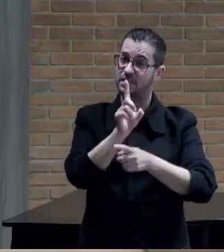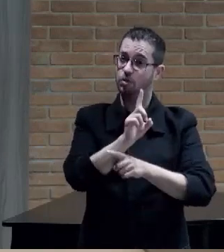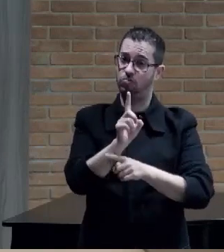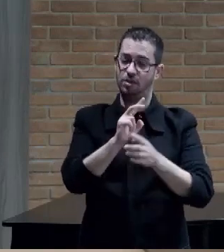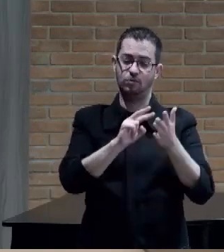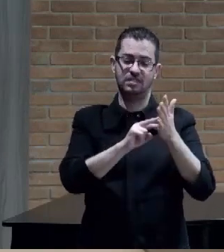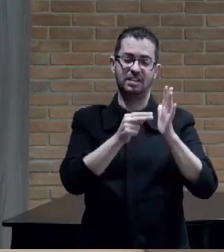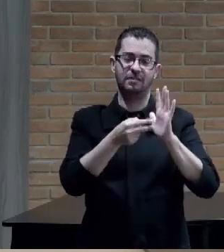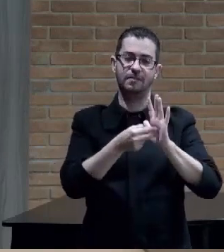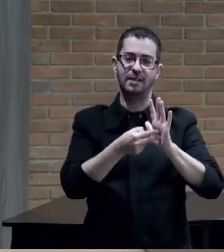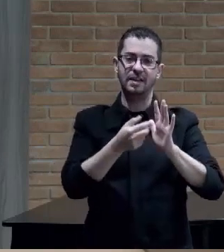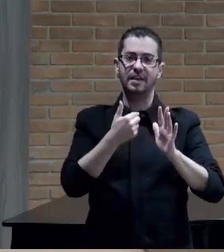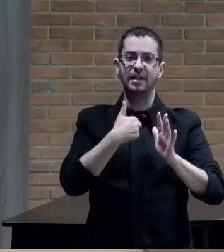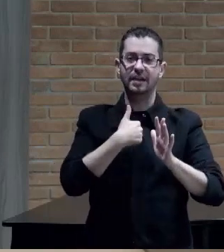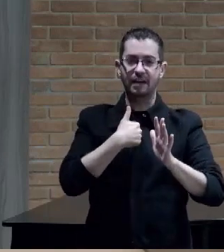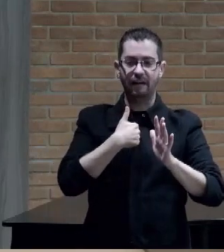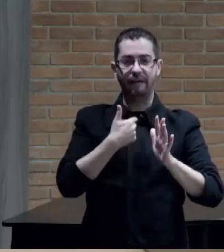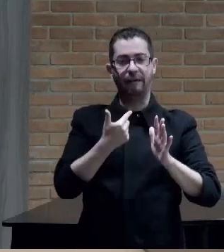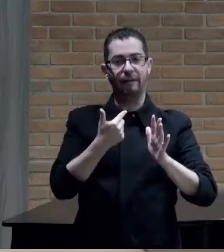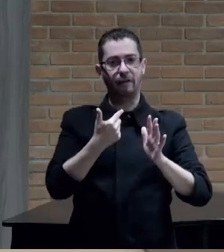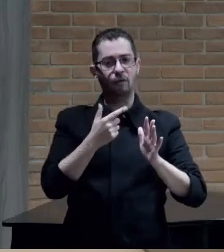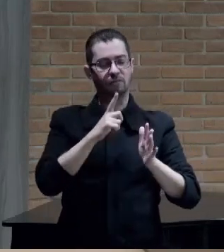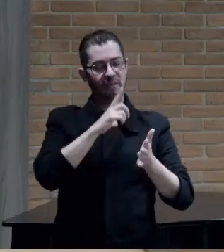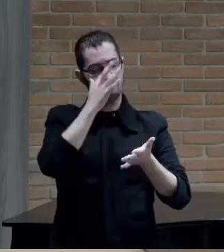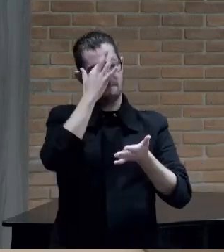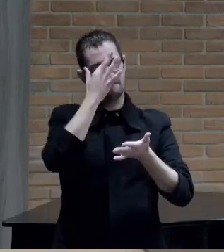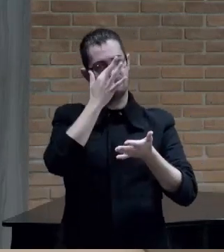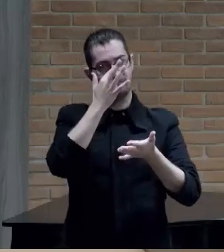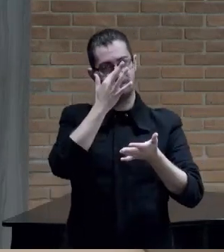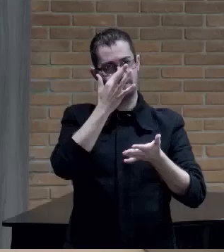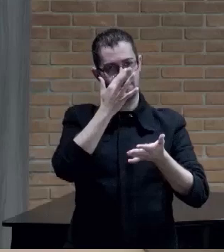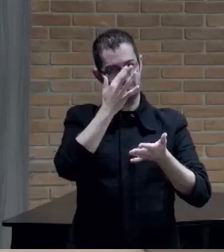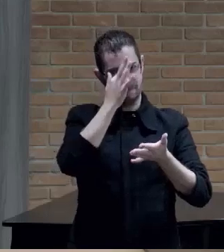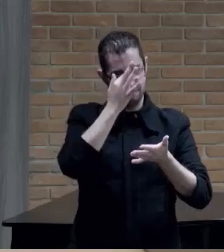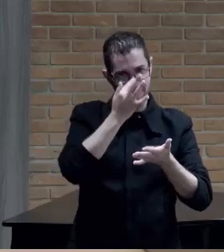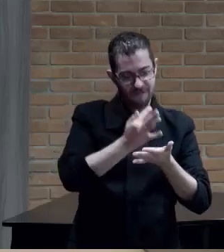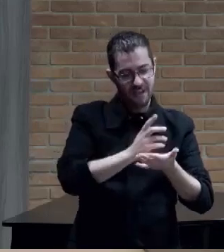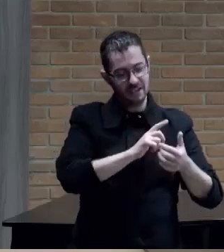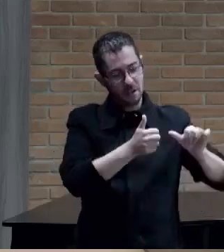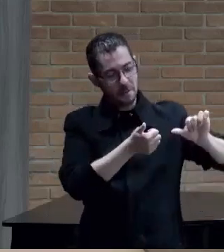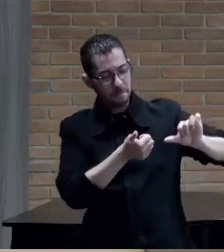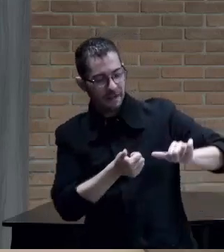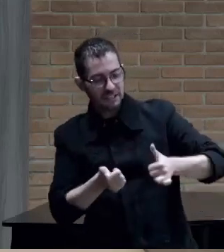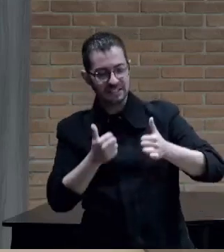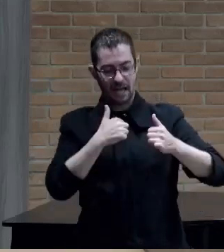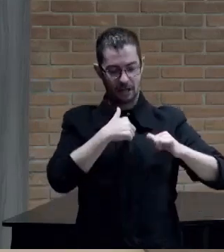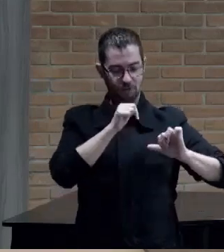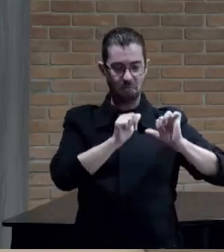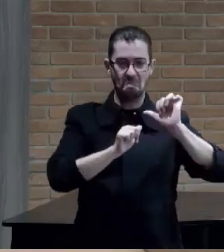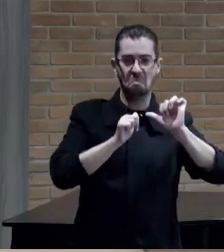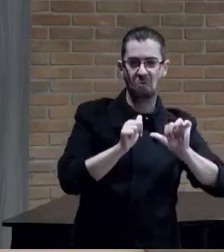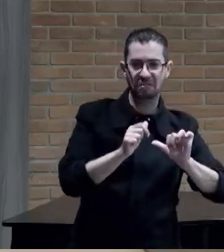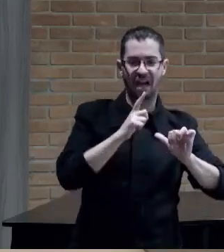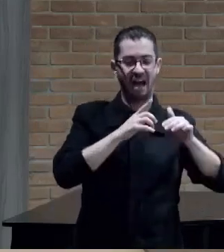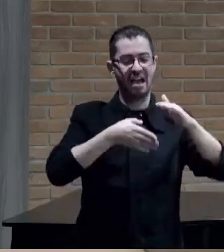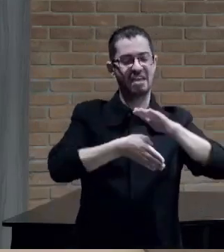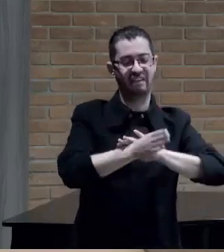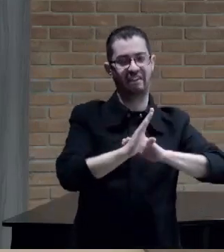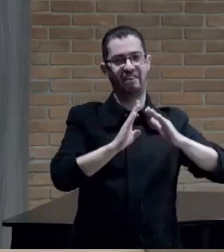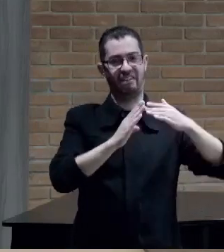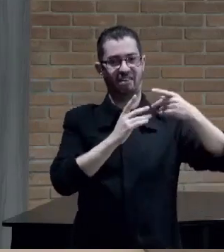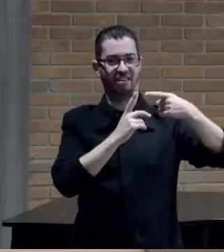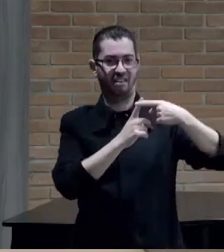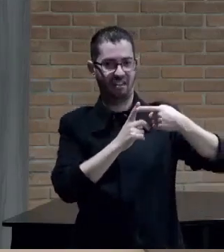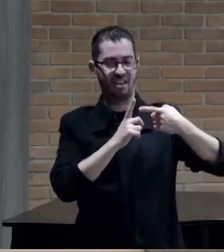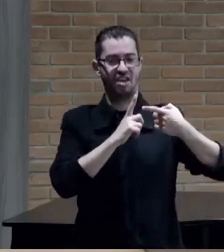fazer uma profissão de fé, ser batizado, passar por uma reforma moral, ir à igreja, receber